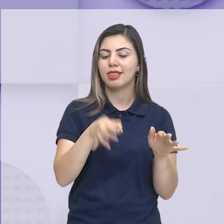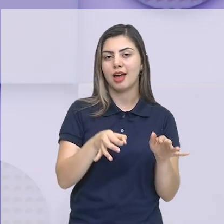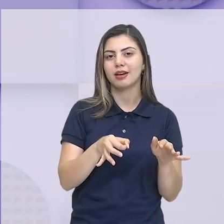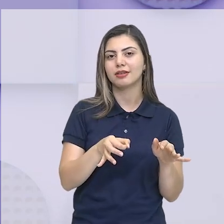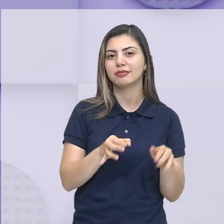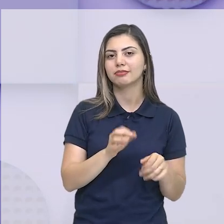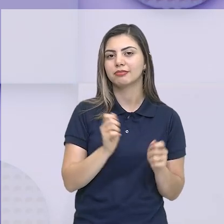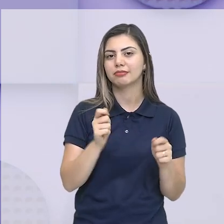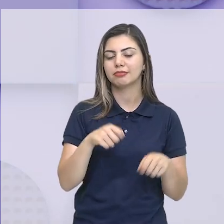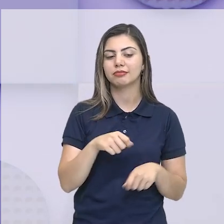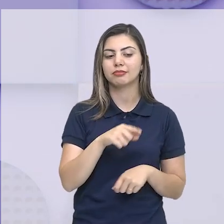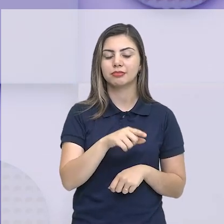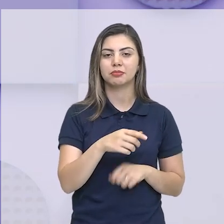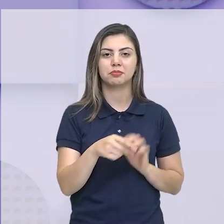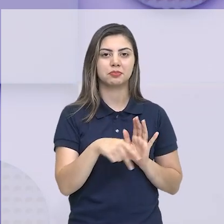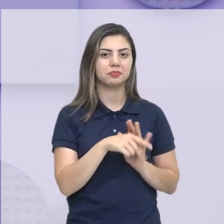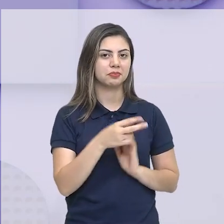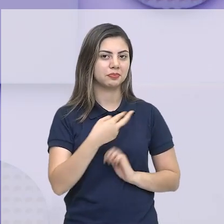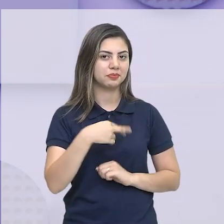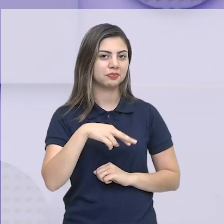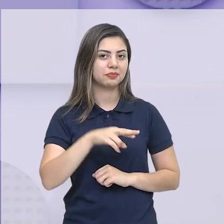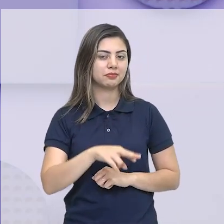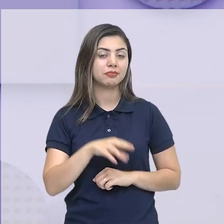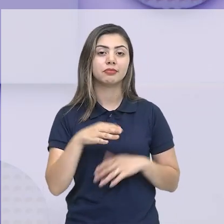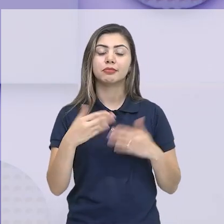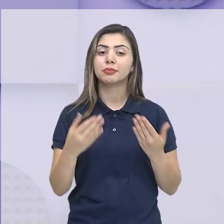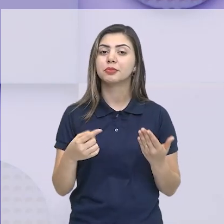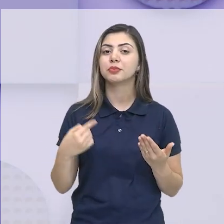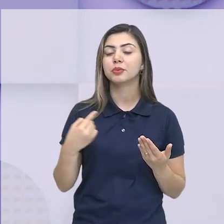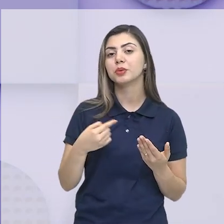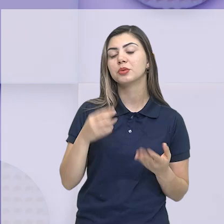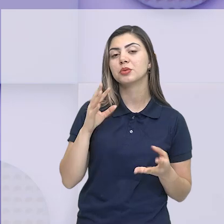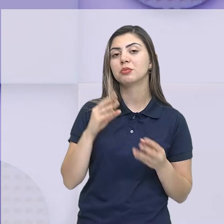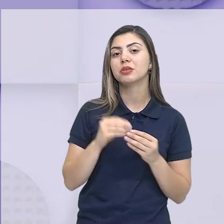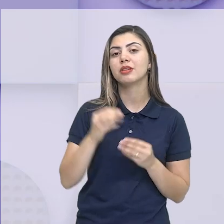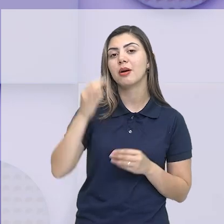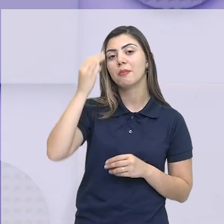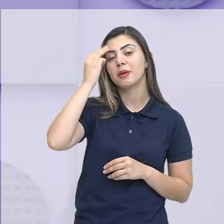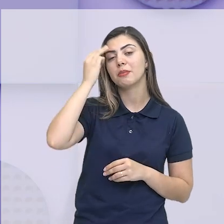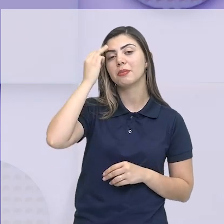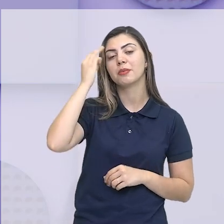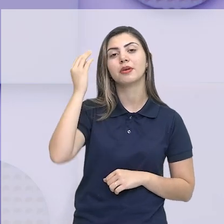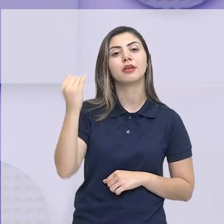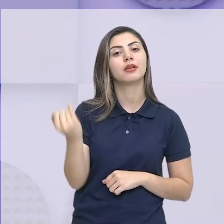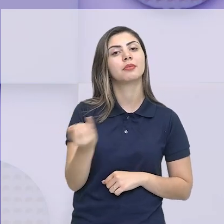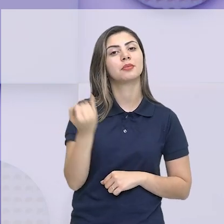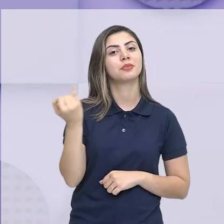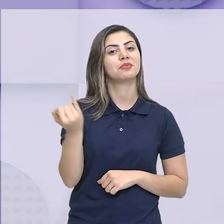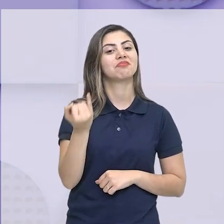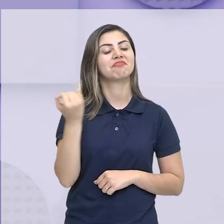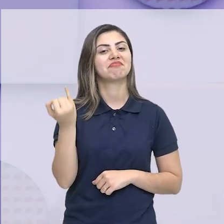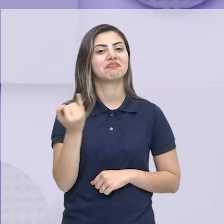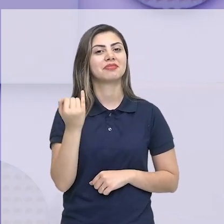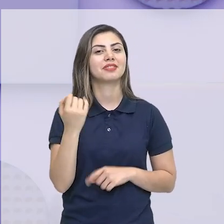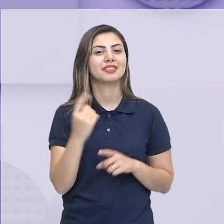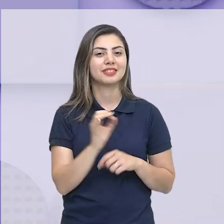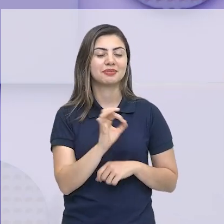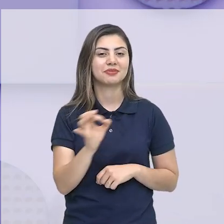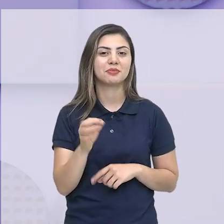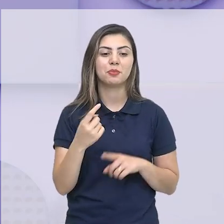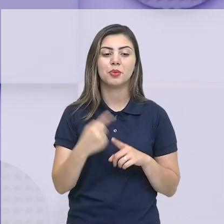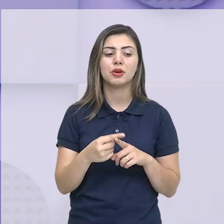daquela tradição religiosa. E entendemos que a memória é extremamente importante, é o